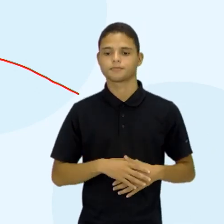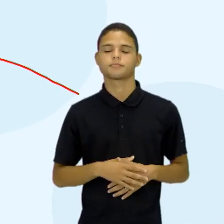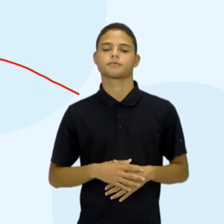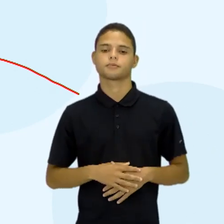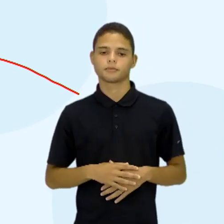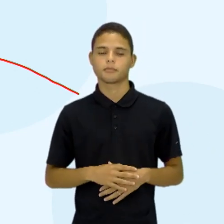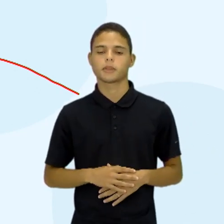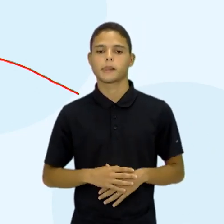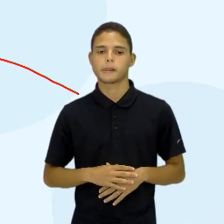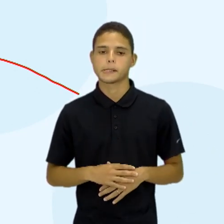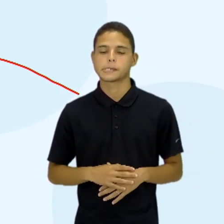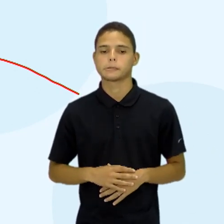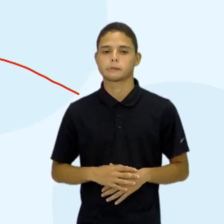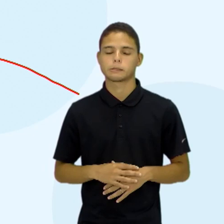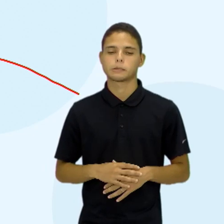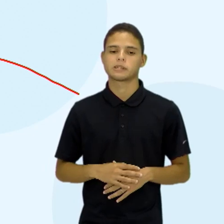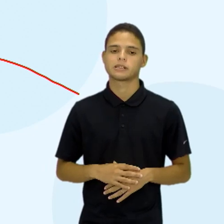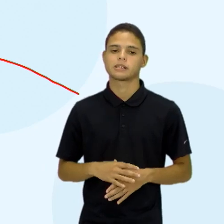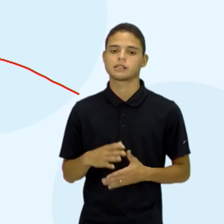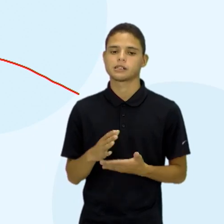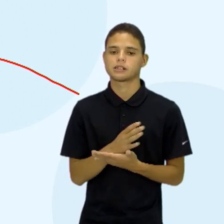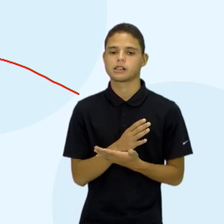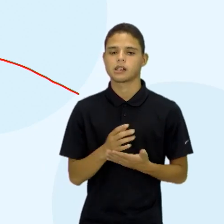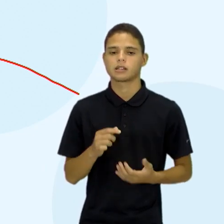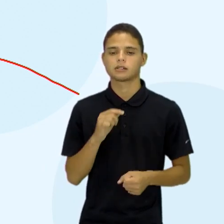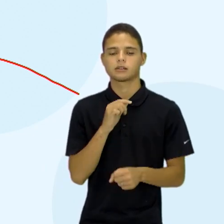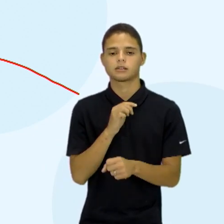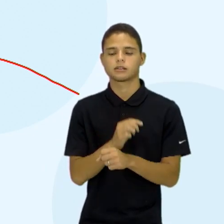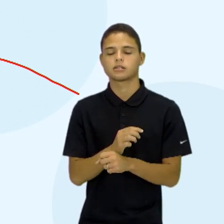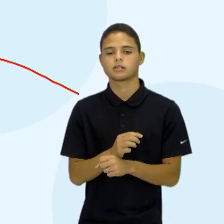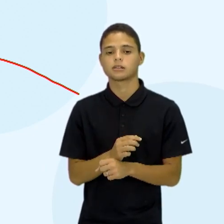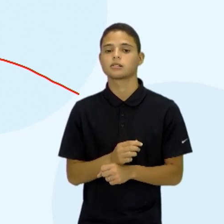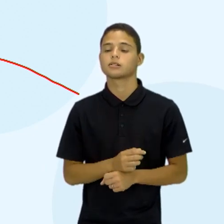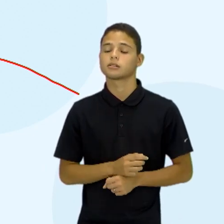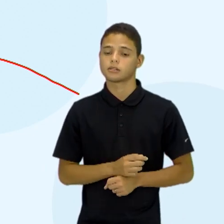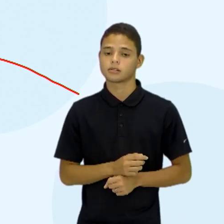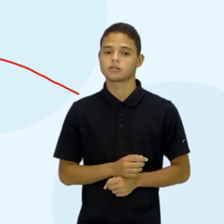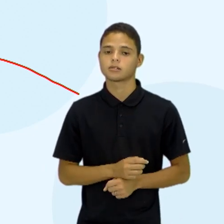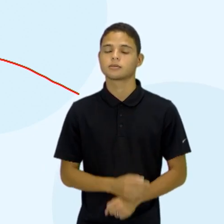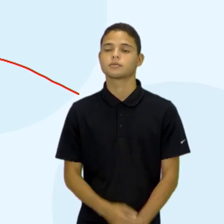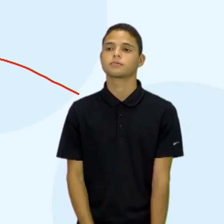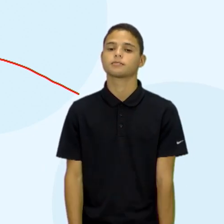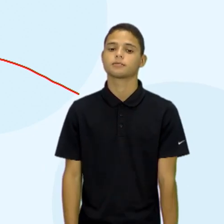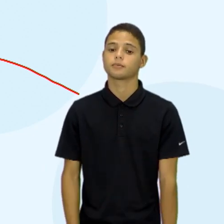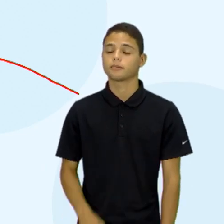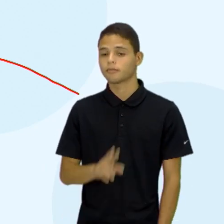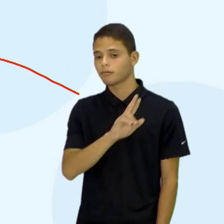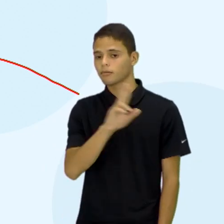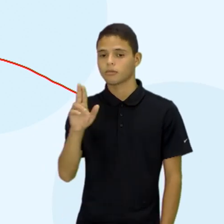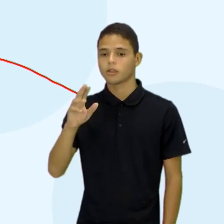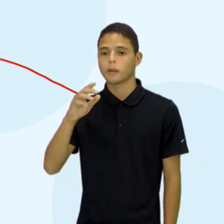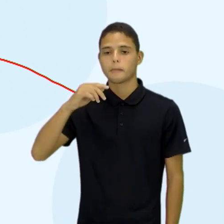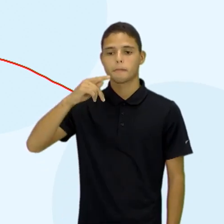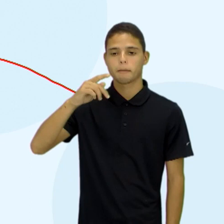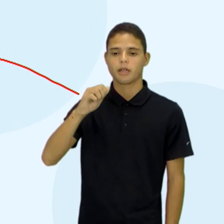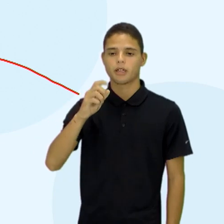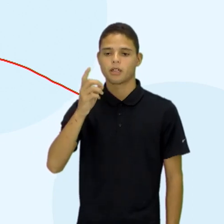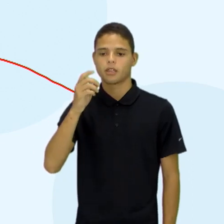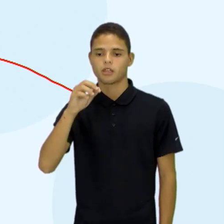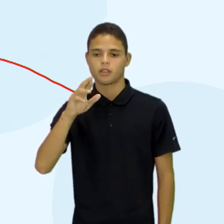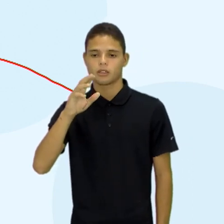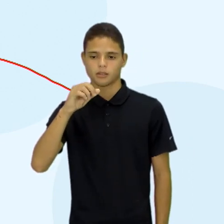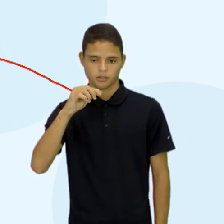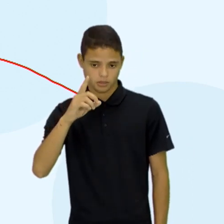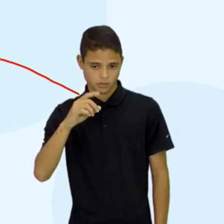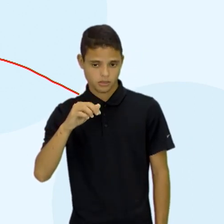esse movimento então tem momentos que ele para quando ele para a gente chama isso de parada do Sol